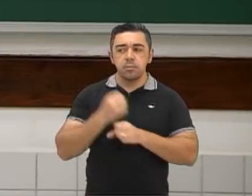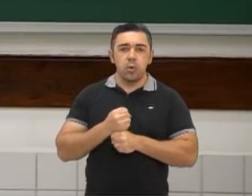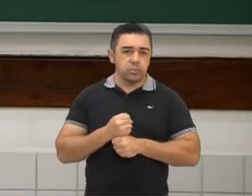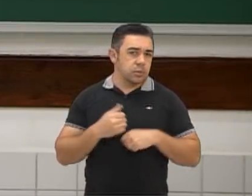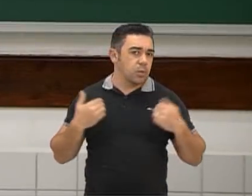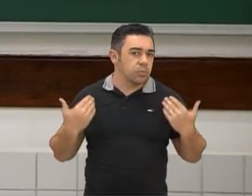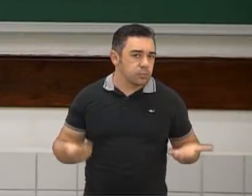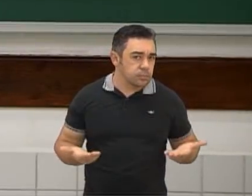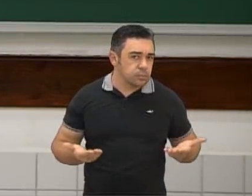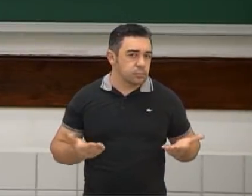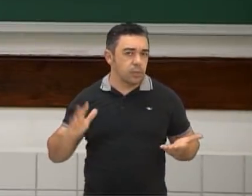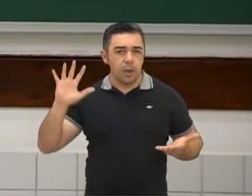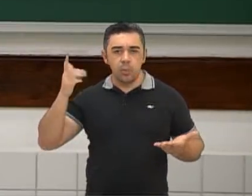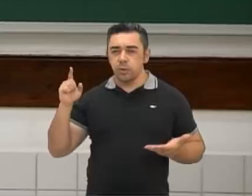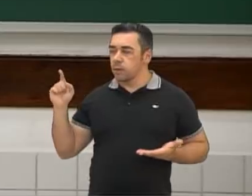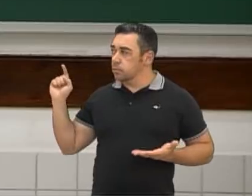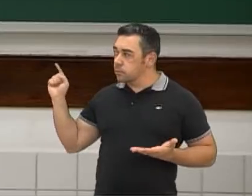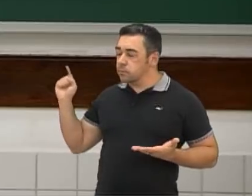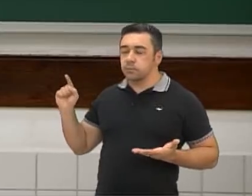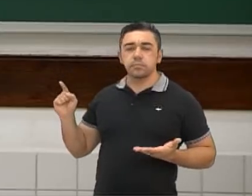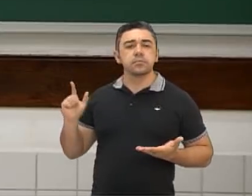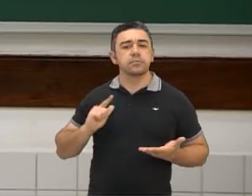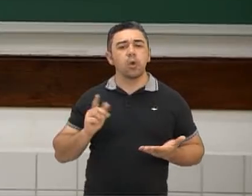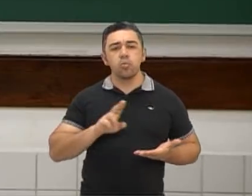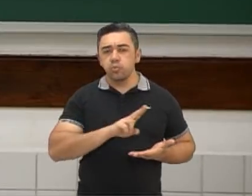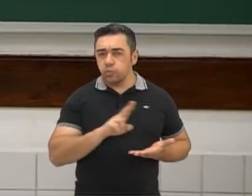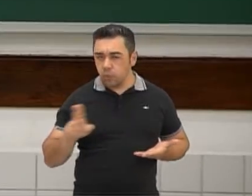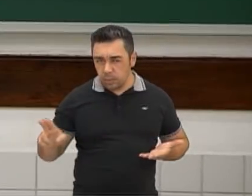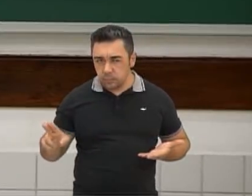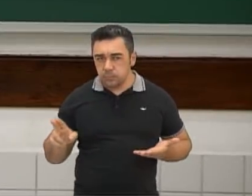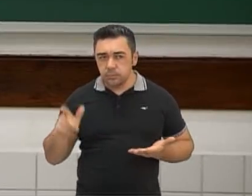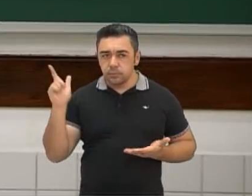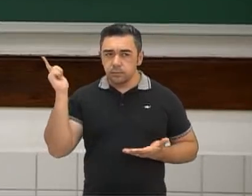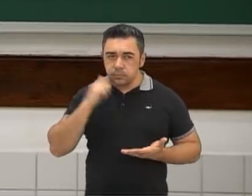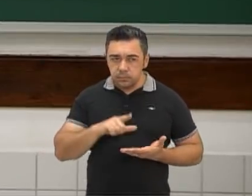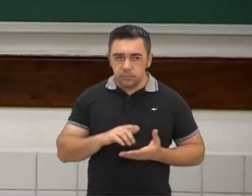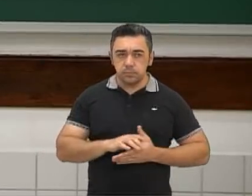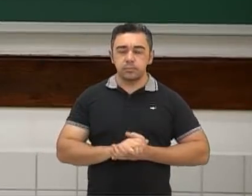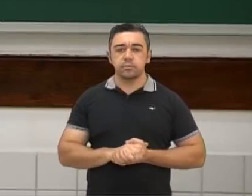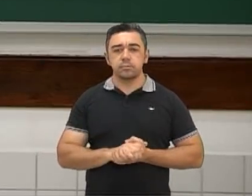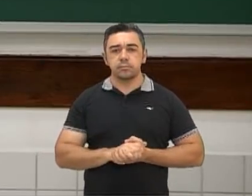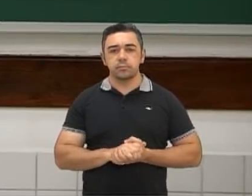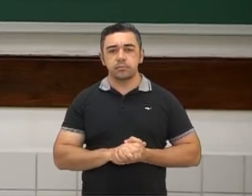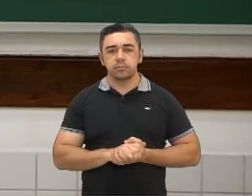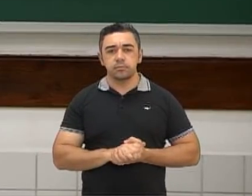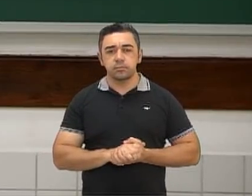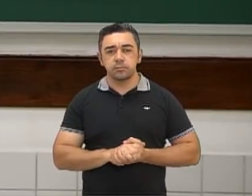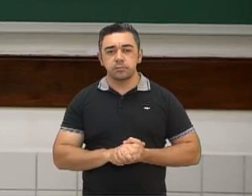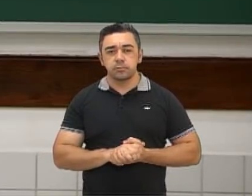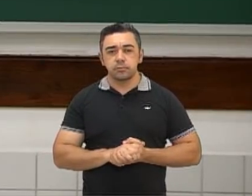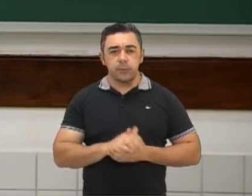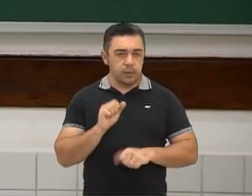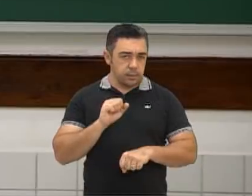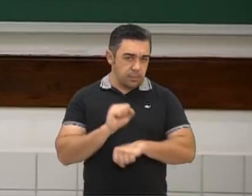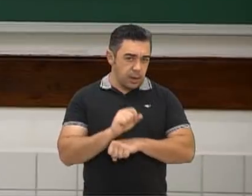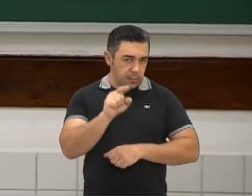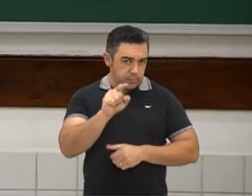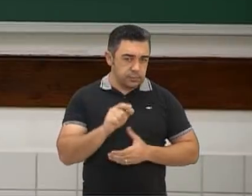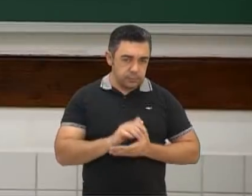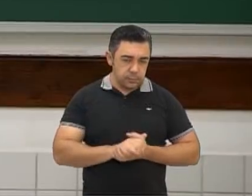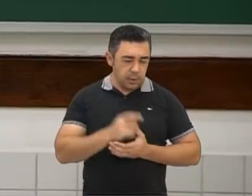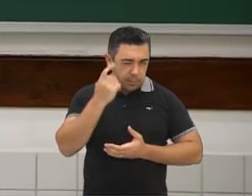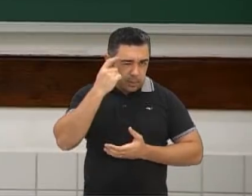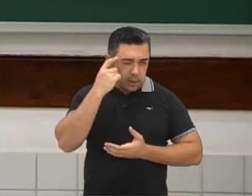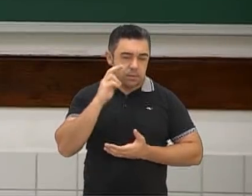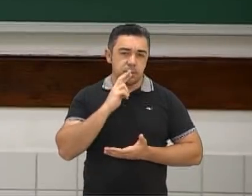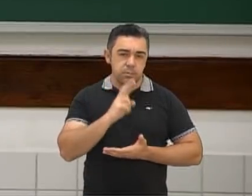desses acontecimentos ali é que a equipe marca mais pontos, tá bom? Vamos dar um tempo para vocês